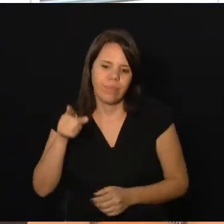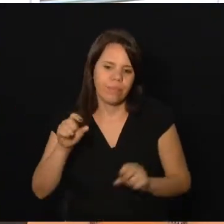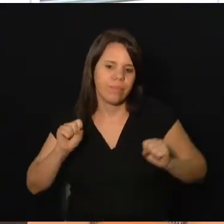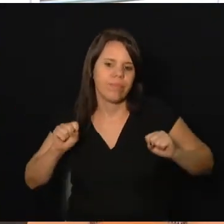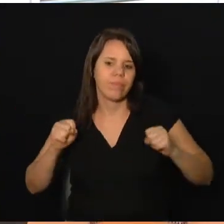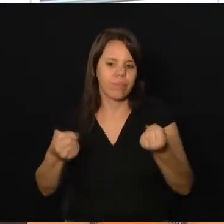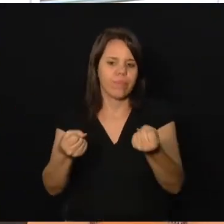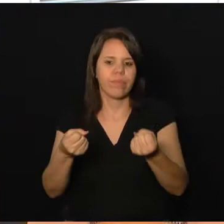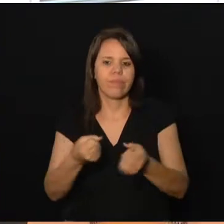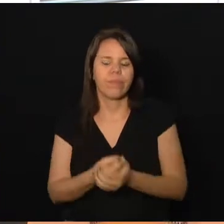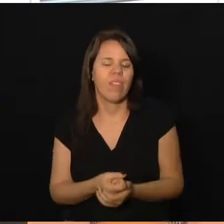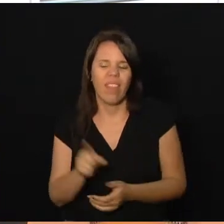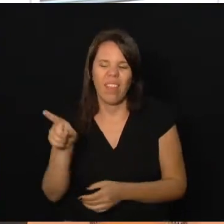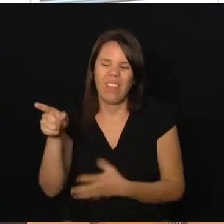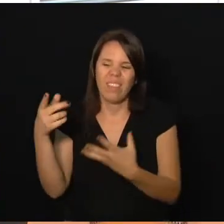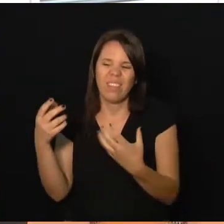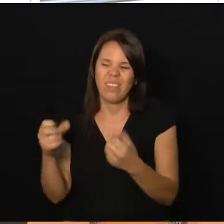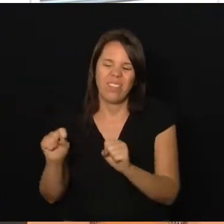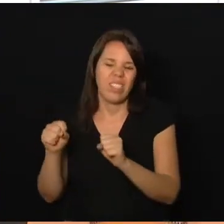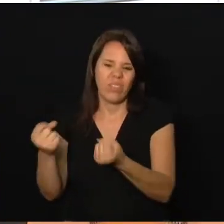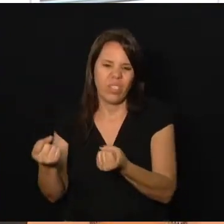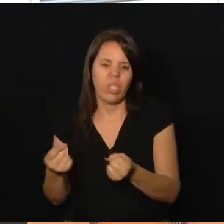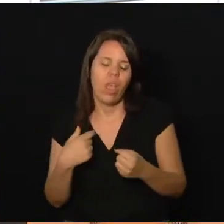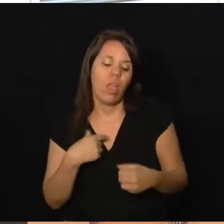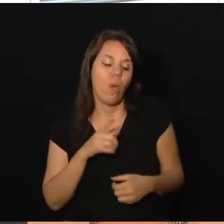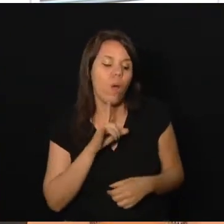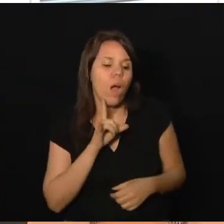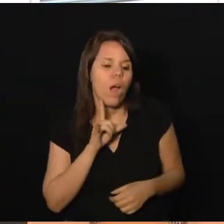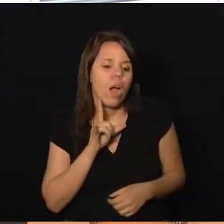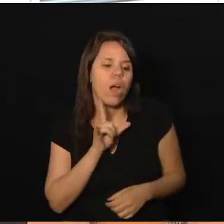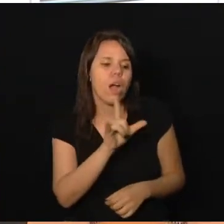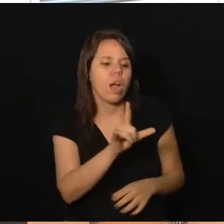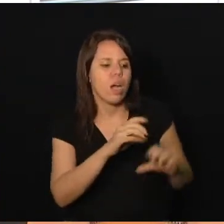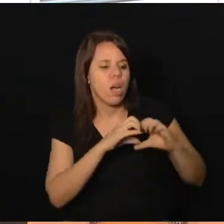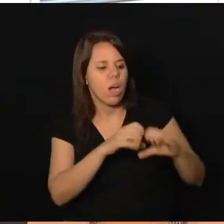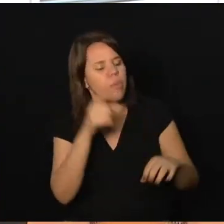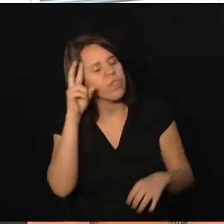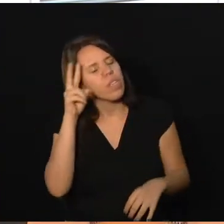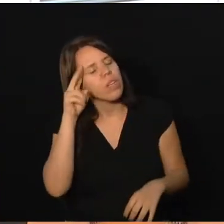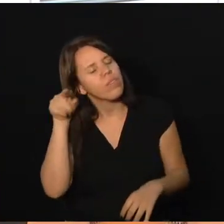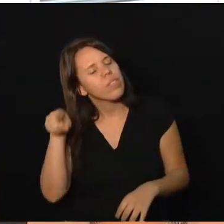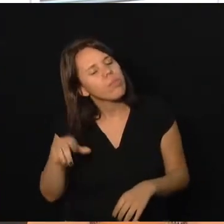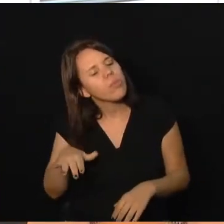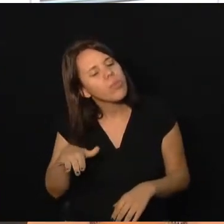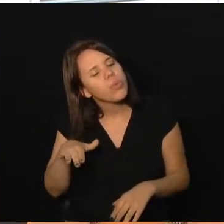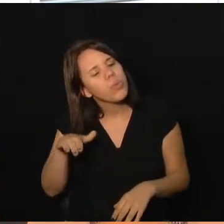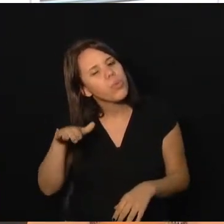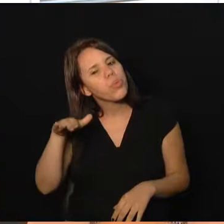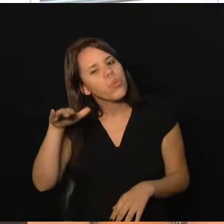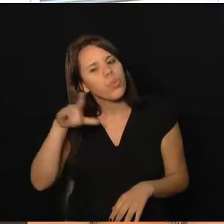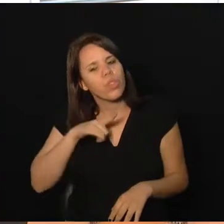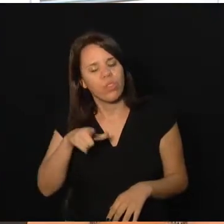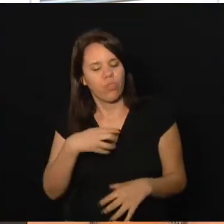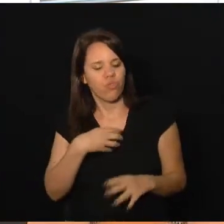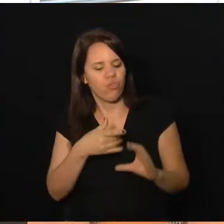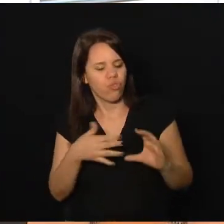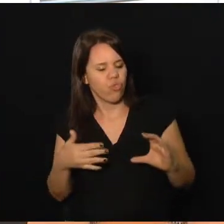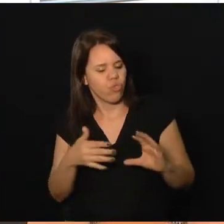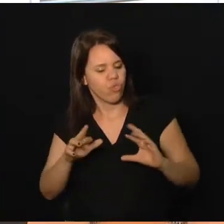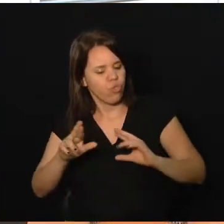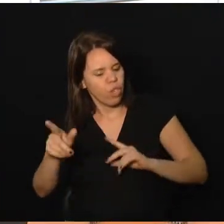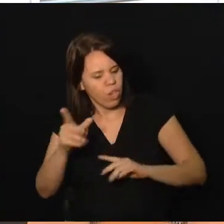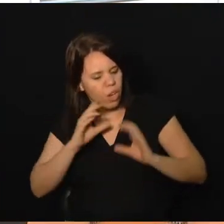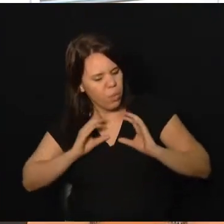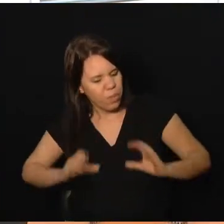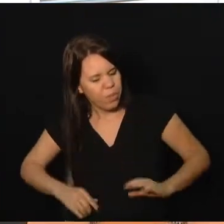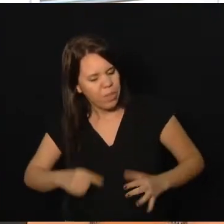esforçasse. Ah, ele não vai se esforçar. Filho, eu te amo. Eu lembro de você quando você era pequeno e tinha essa característica, você fazia isso